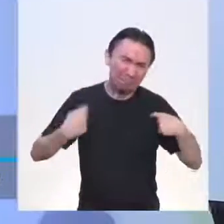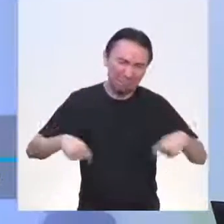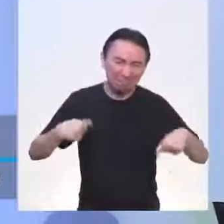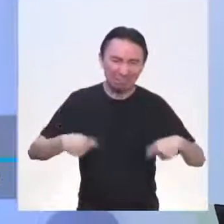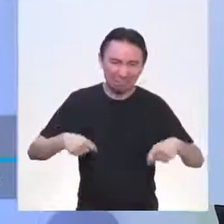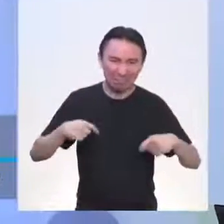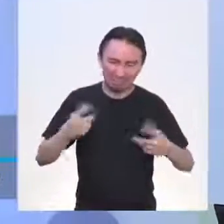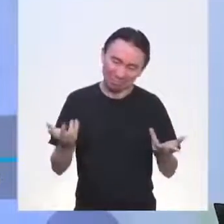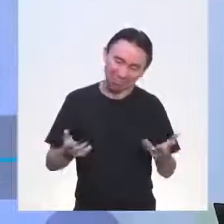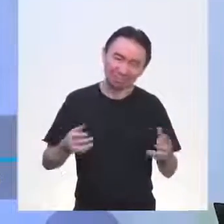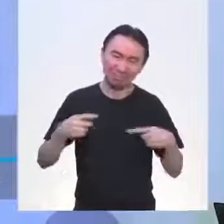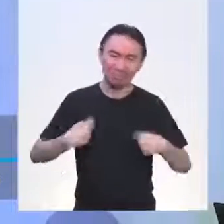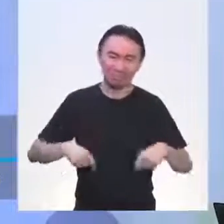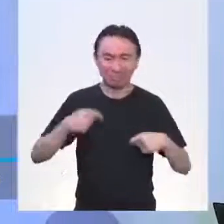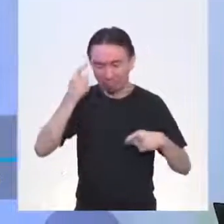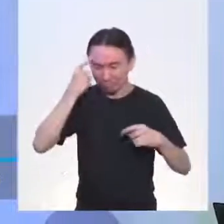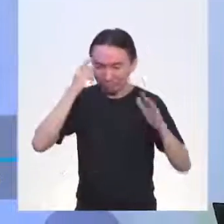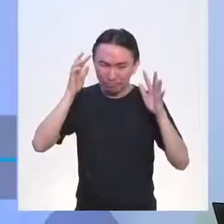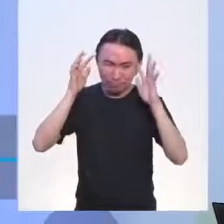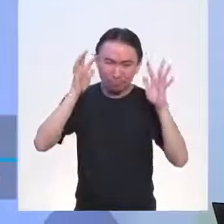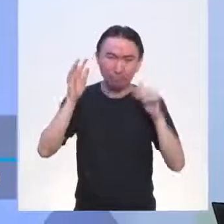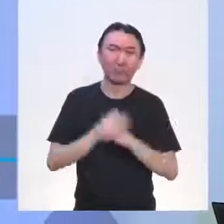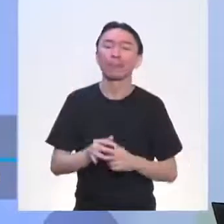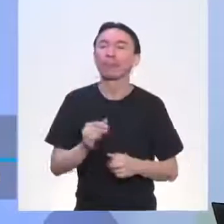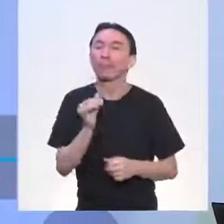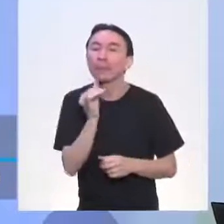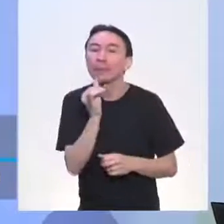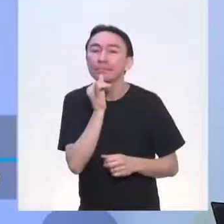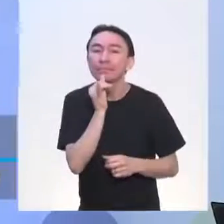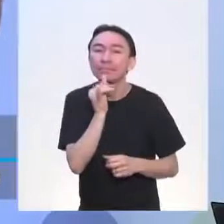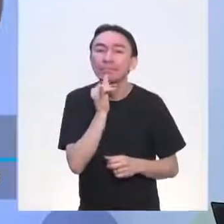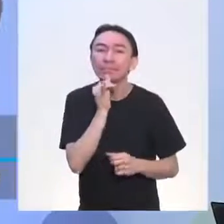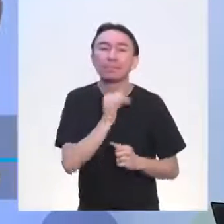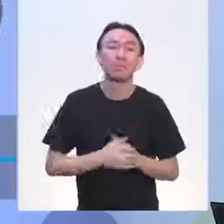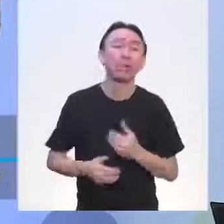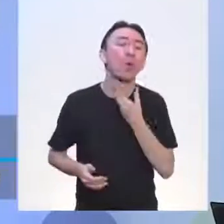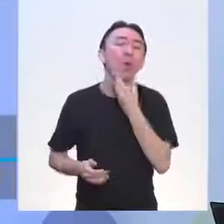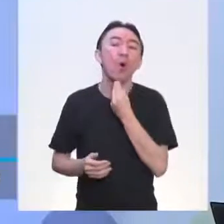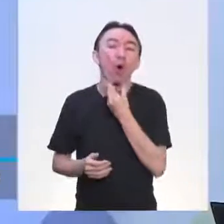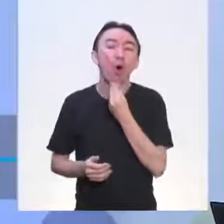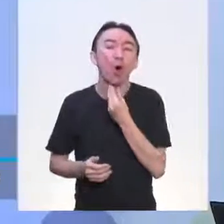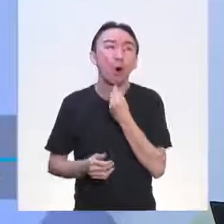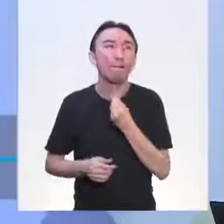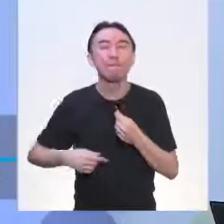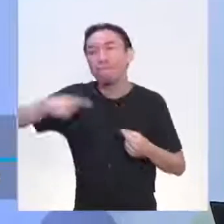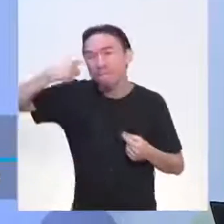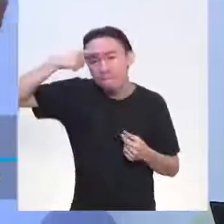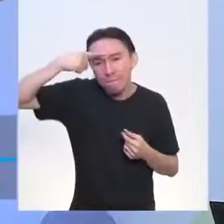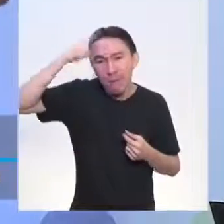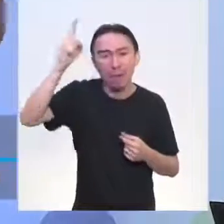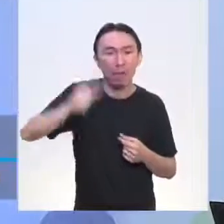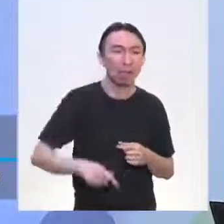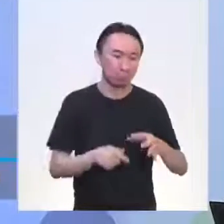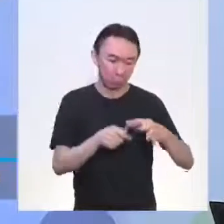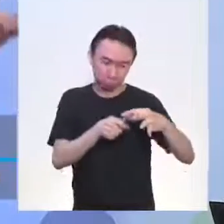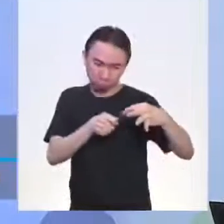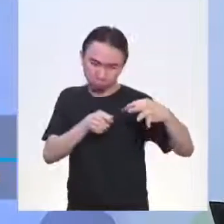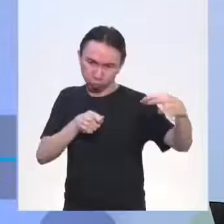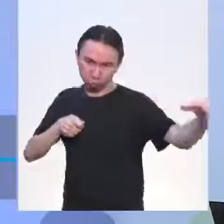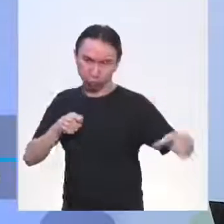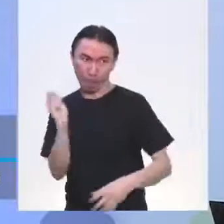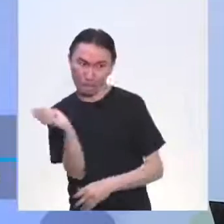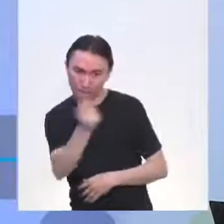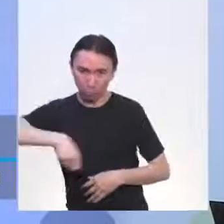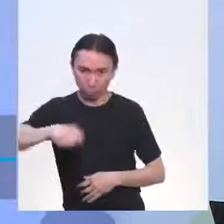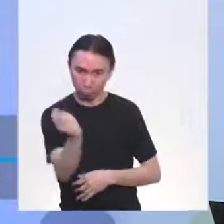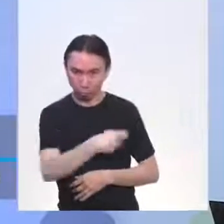construções humanas, infelizmente. Mas quando o homem inventou lá a espada, né? Ou um pedaço de pau, né? Para se proteger